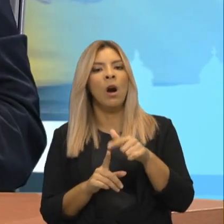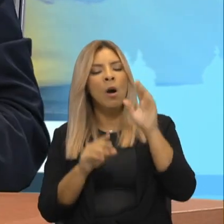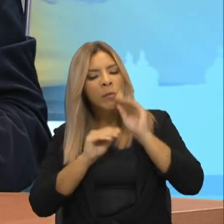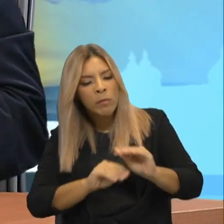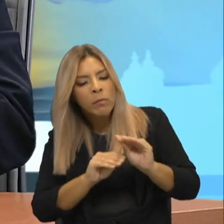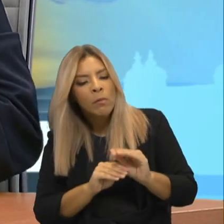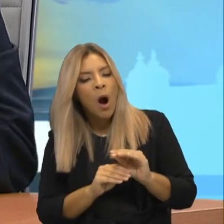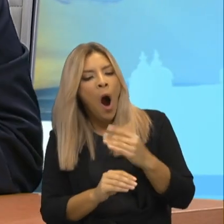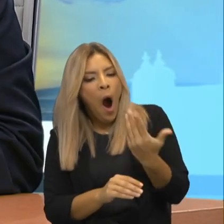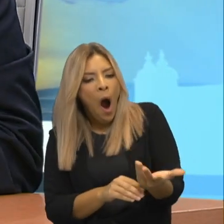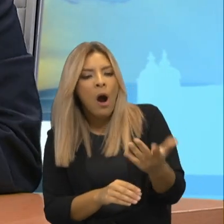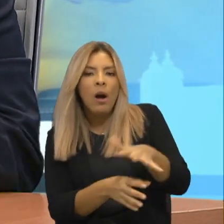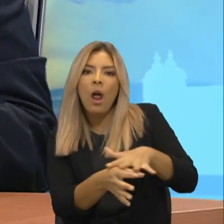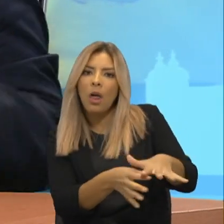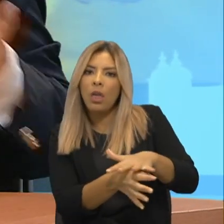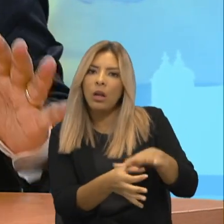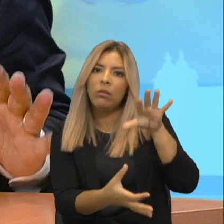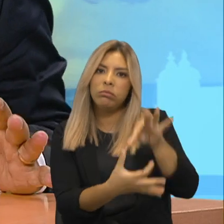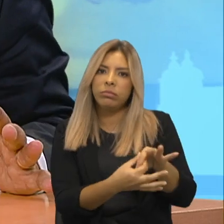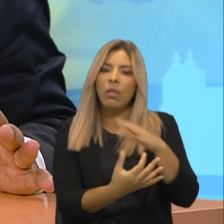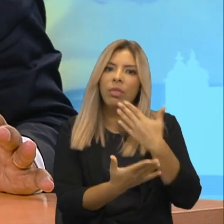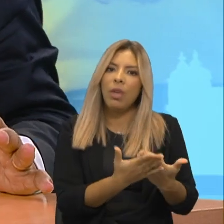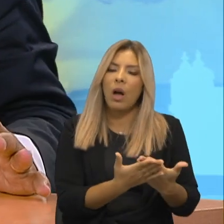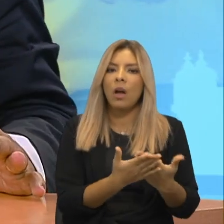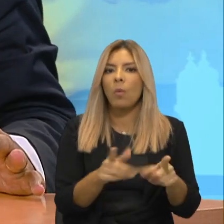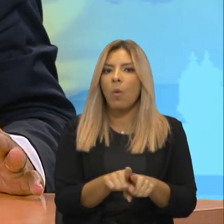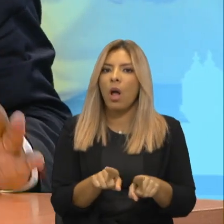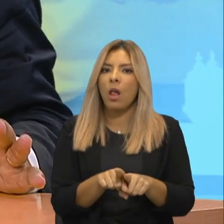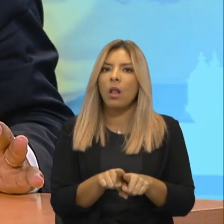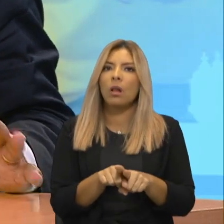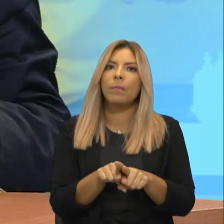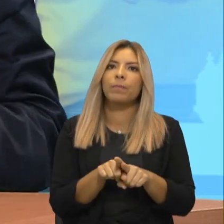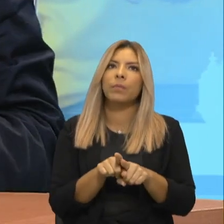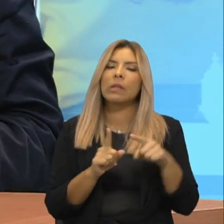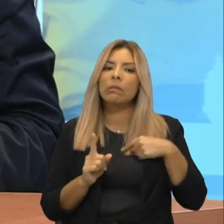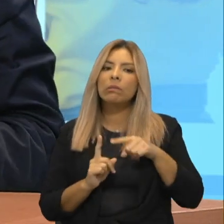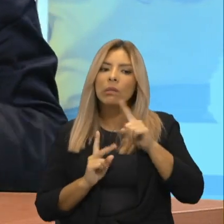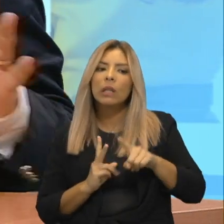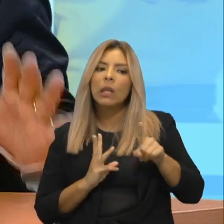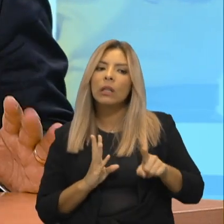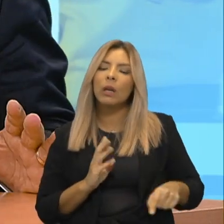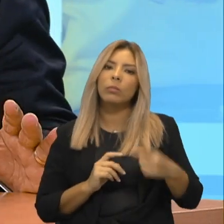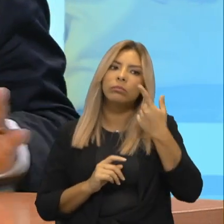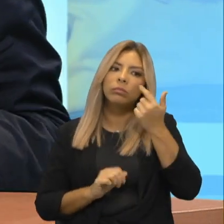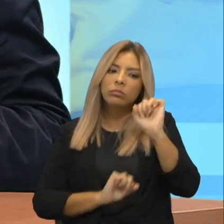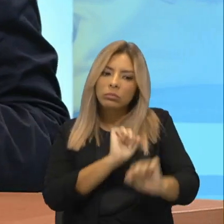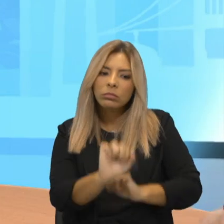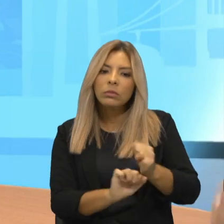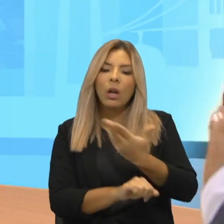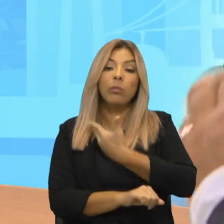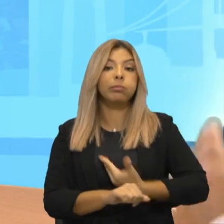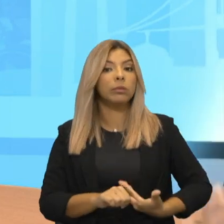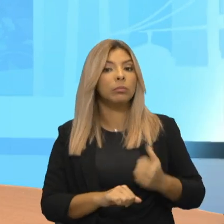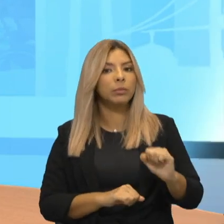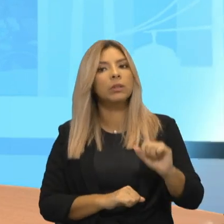educativo, procurando fazer o estado da questão em termos de conhecimento daquilo que foi o passado, mas também